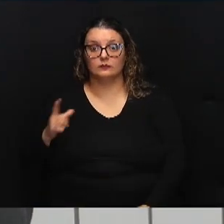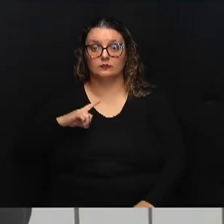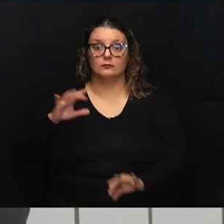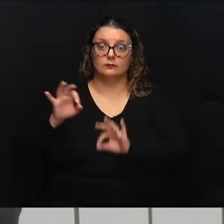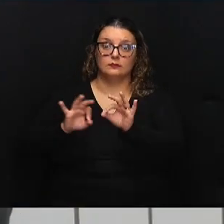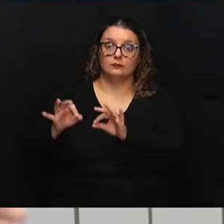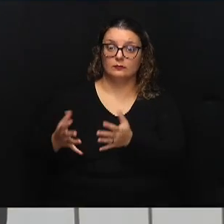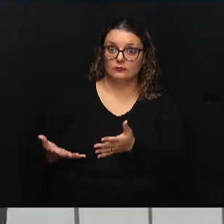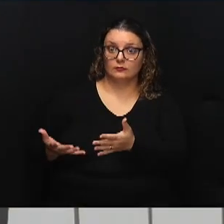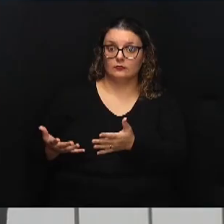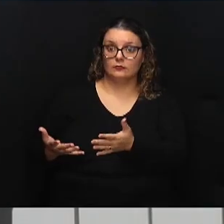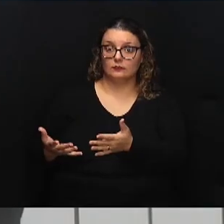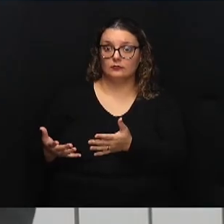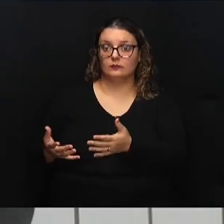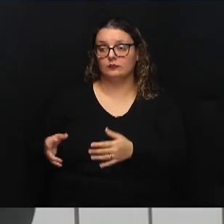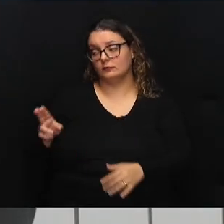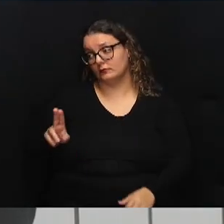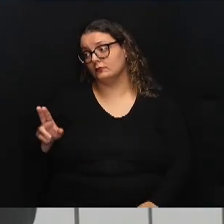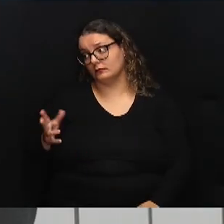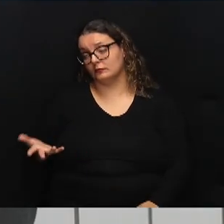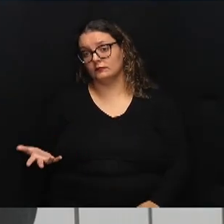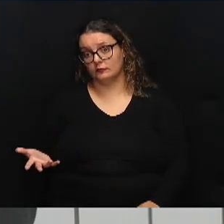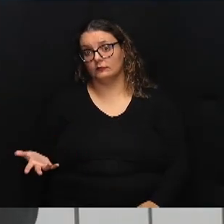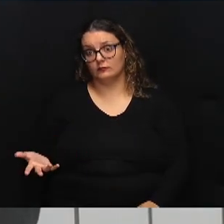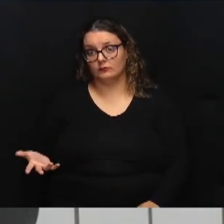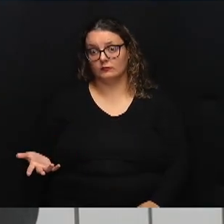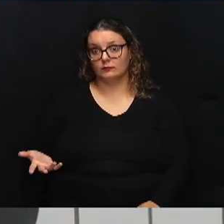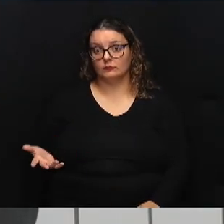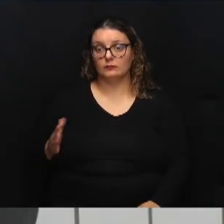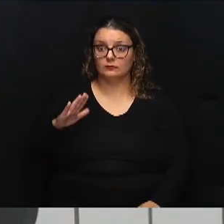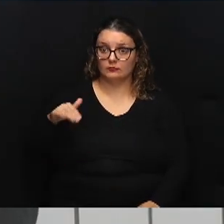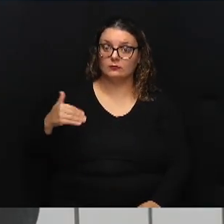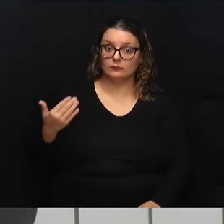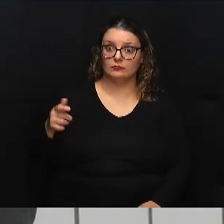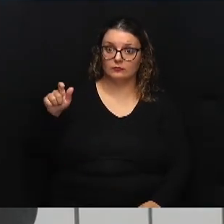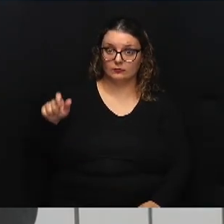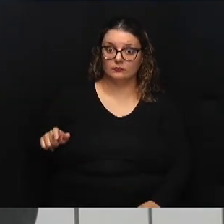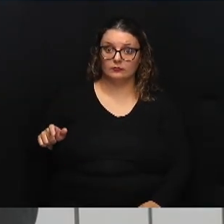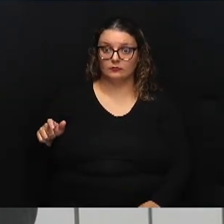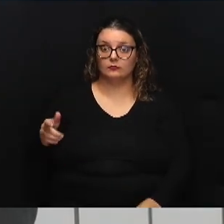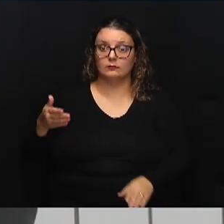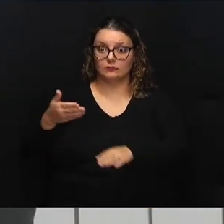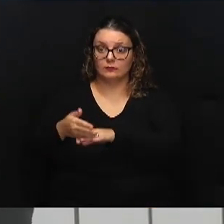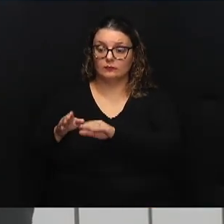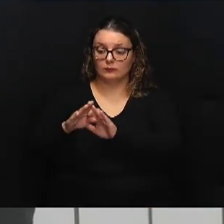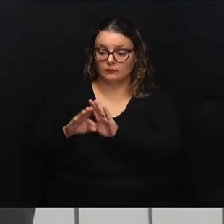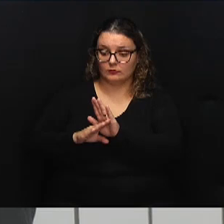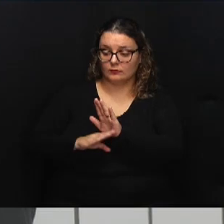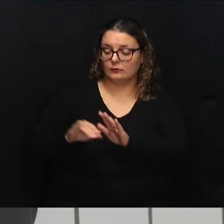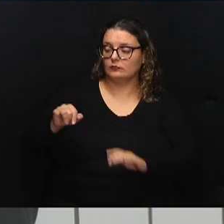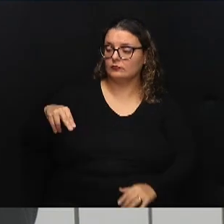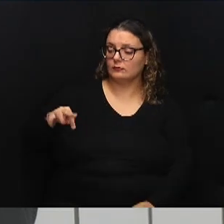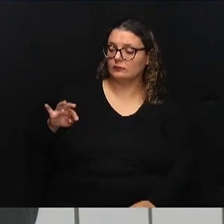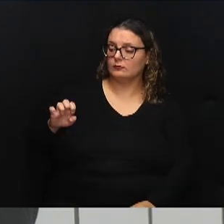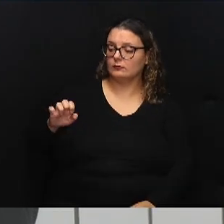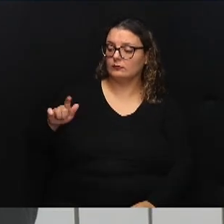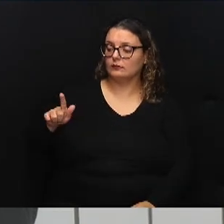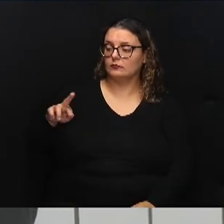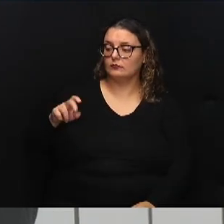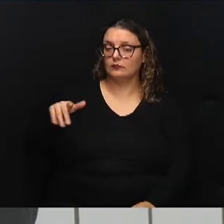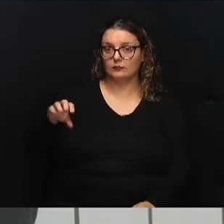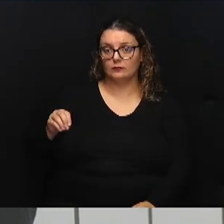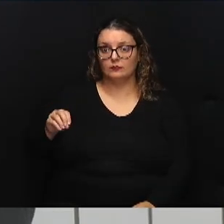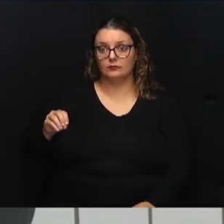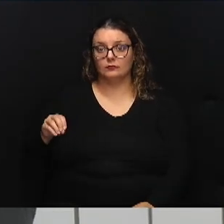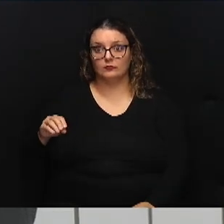já implantado, né? E quando a pessoa entra no programa de integração ou familiarização, ele